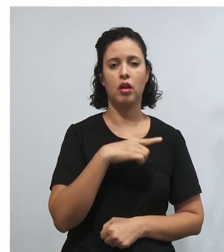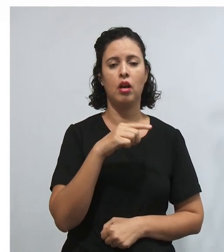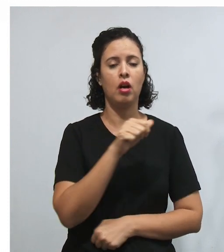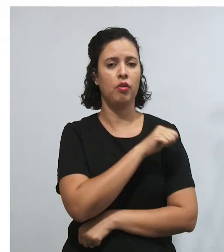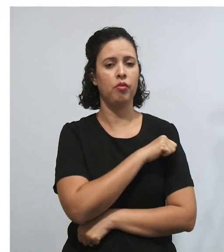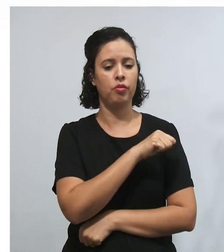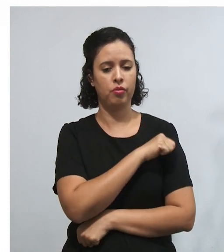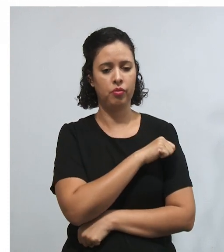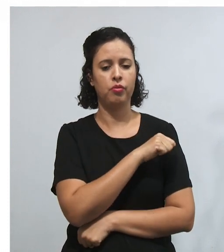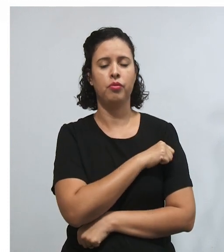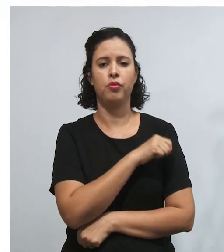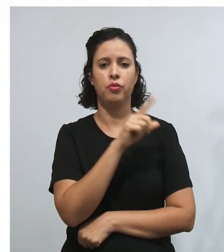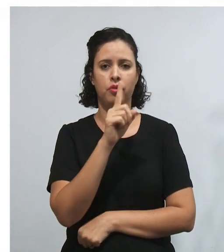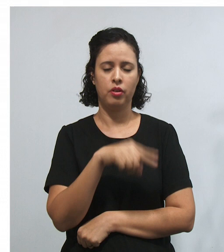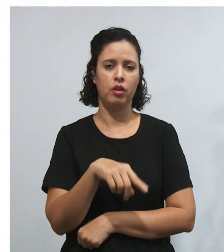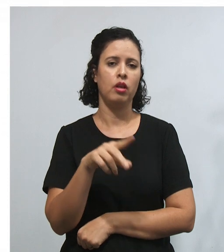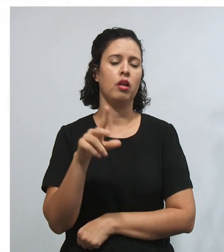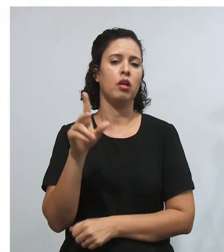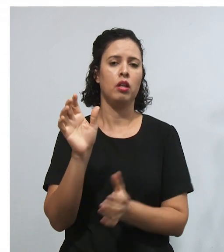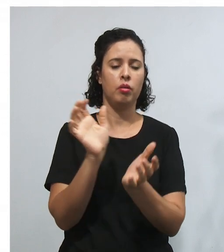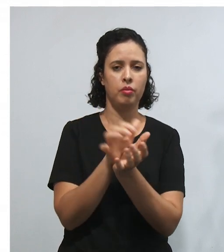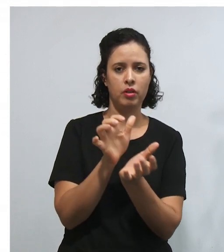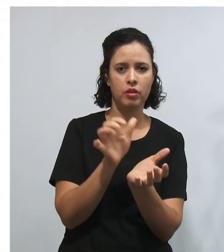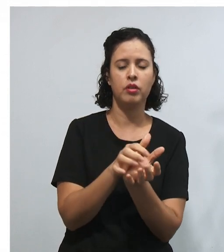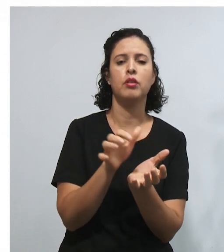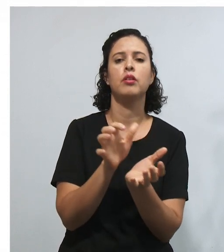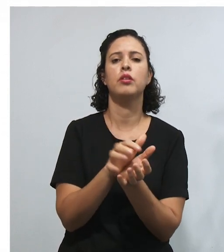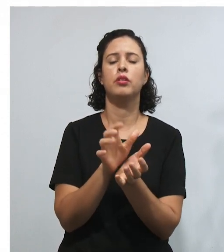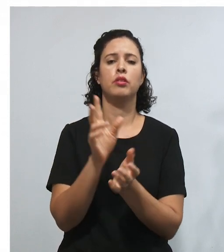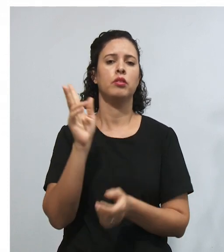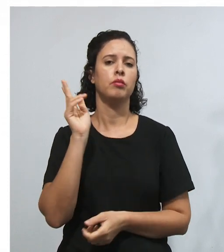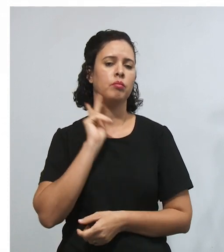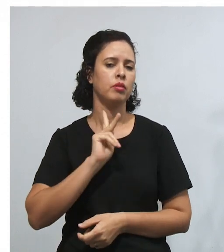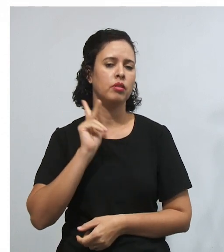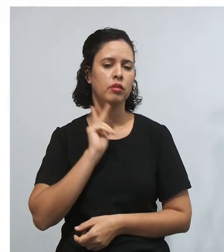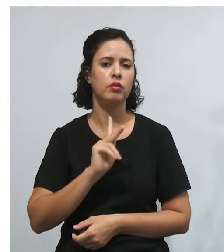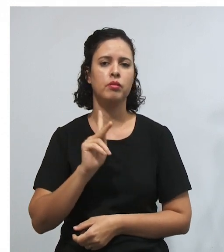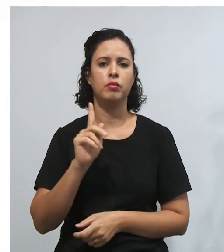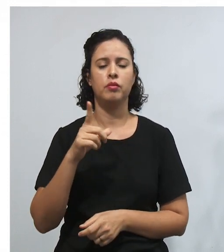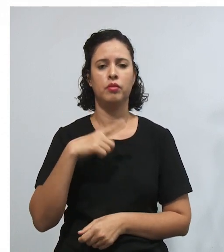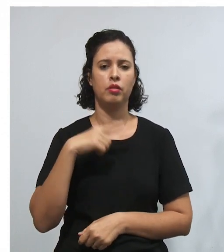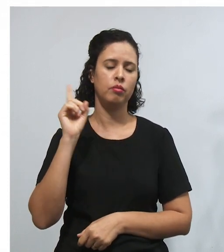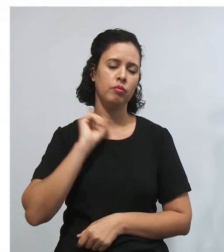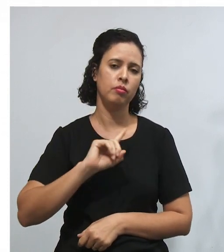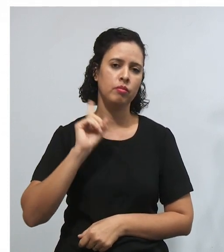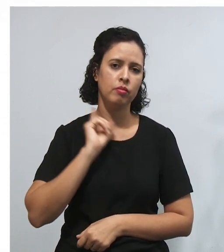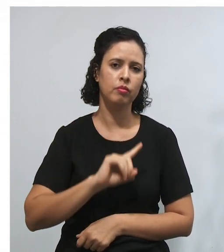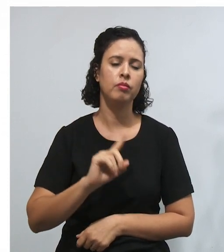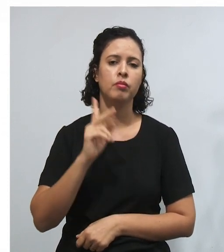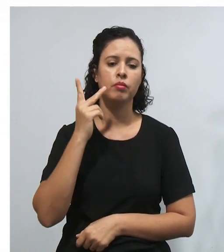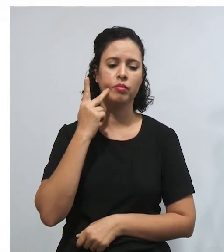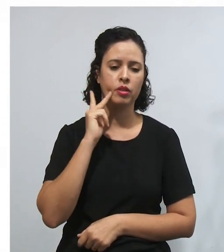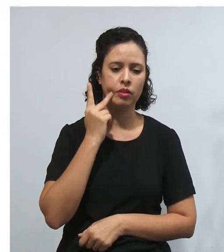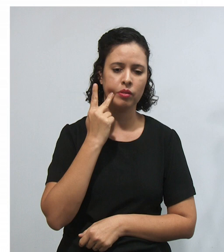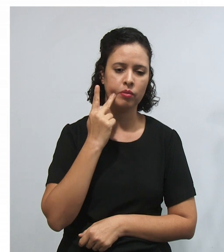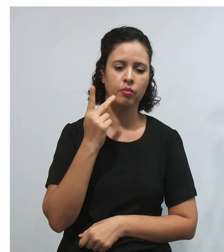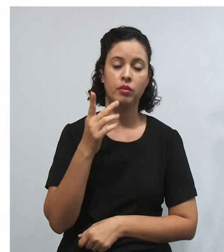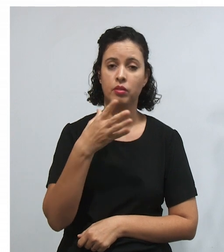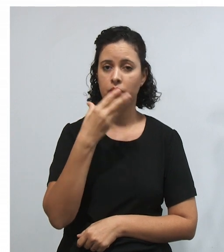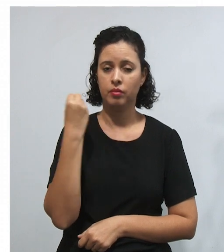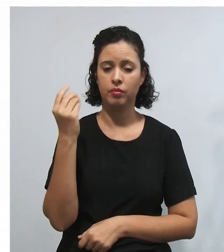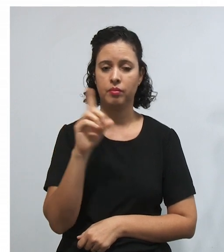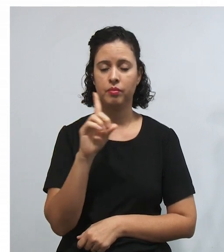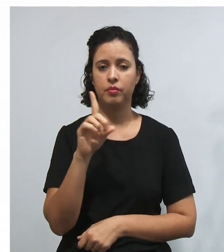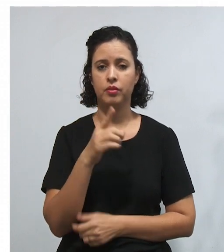estudantes que estão na Paraíba, estudantes que estão em Pernambuco, estudantes que estão em Minas Gerais, né? Não